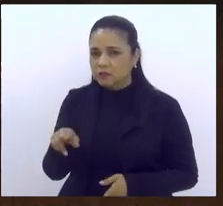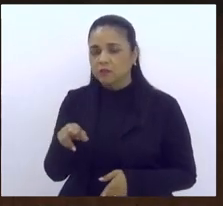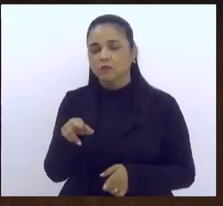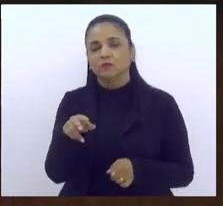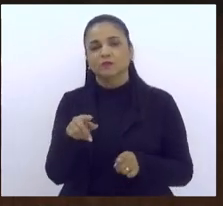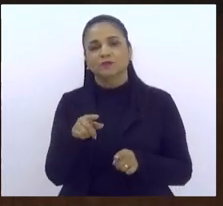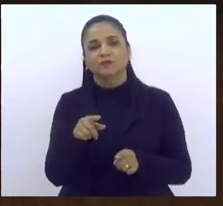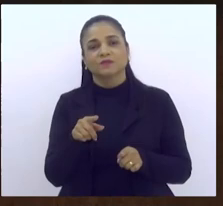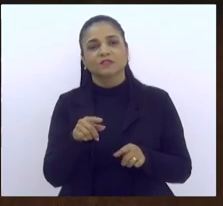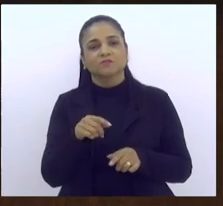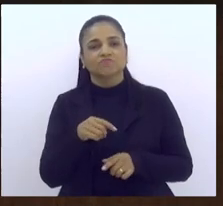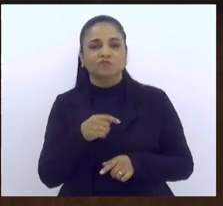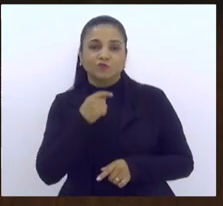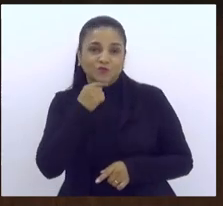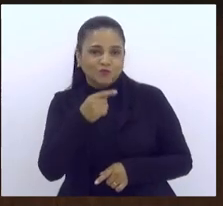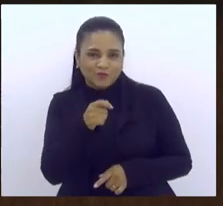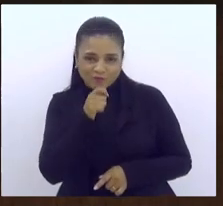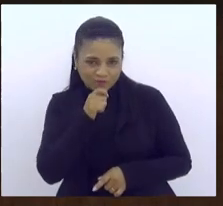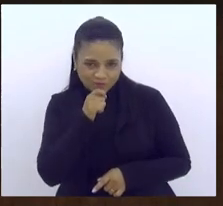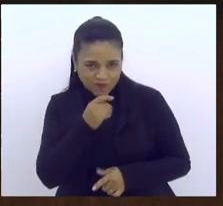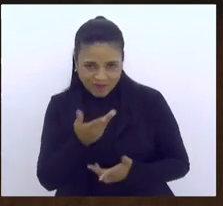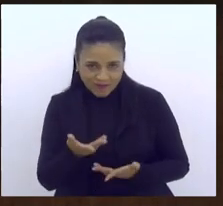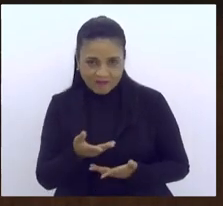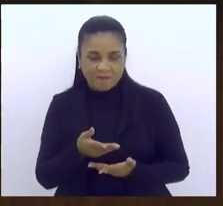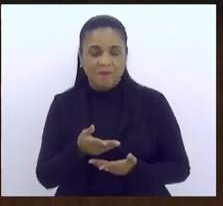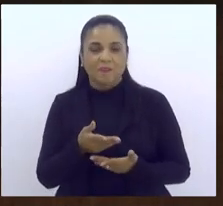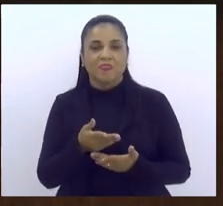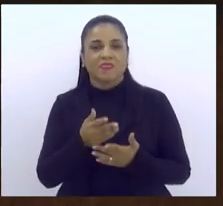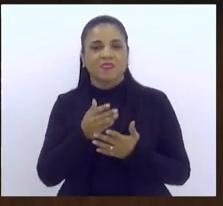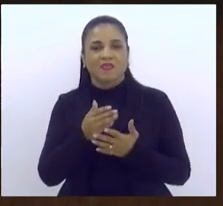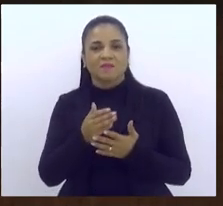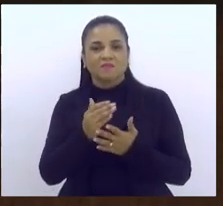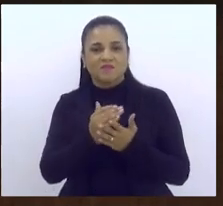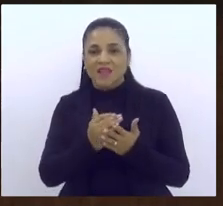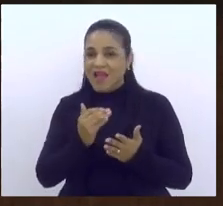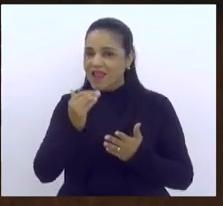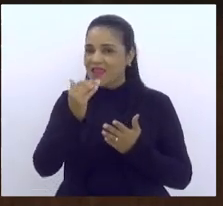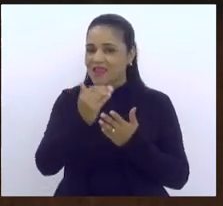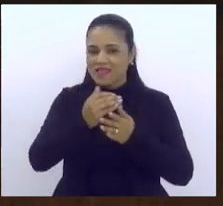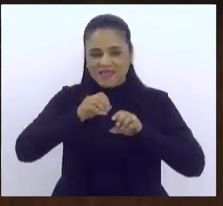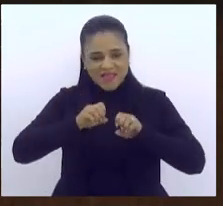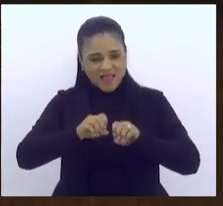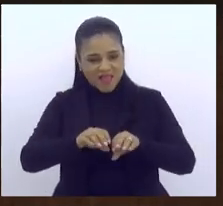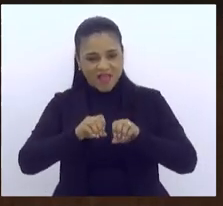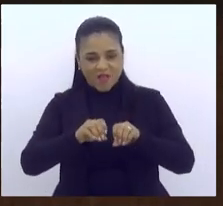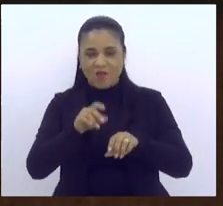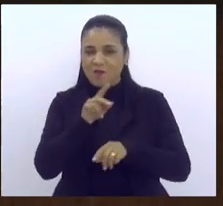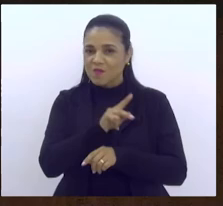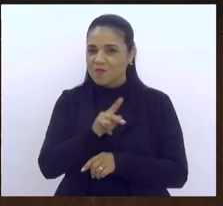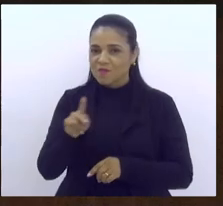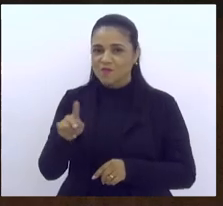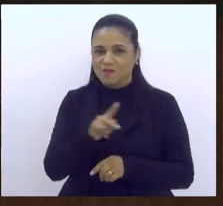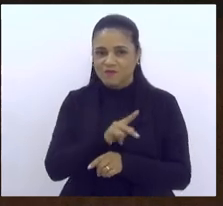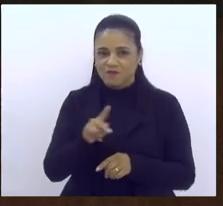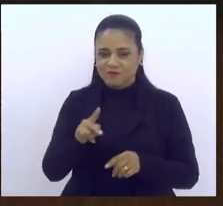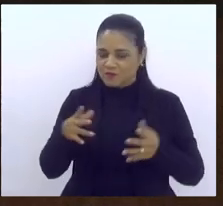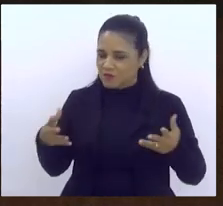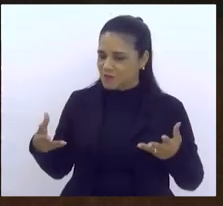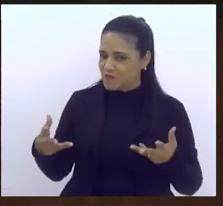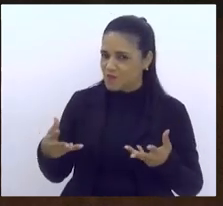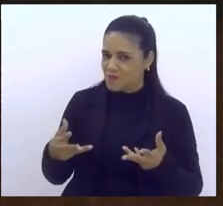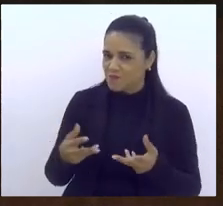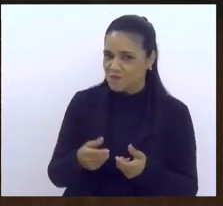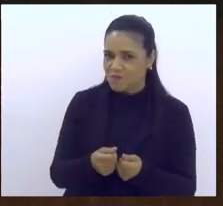sem dúvidas, para além das suas aulas como professor serem